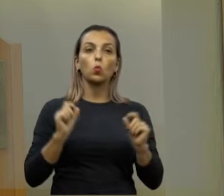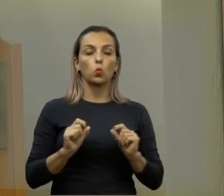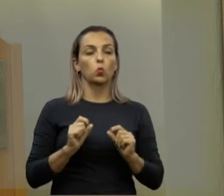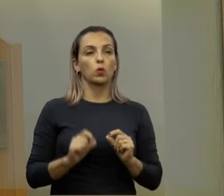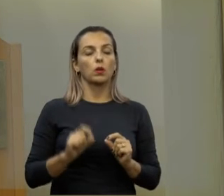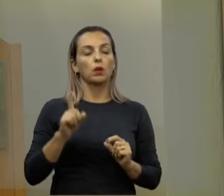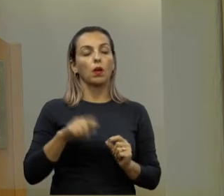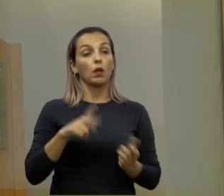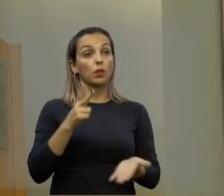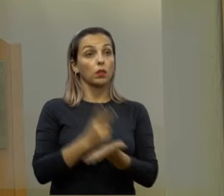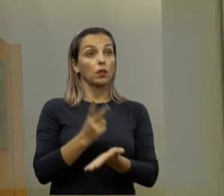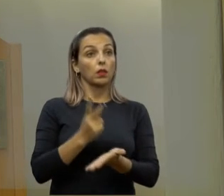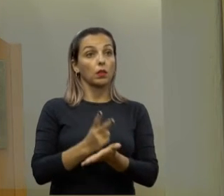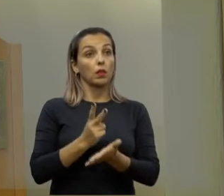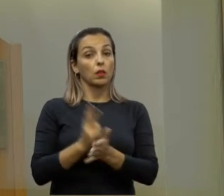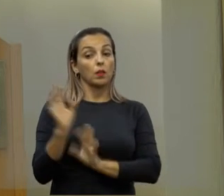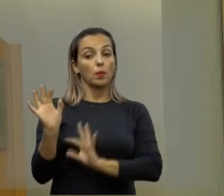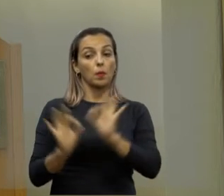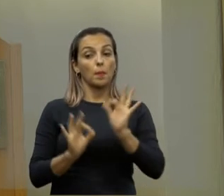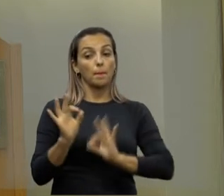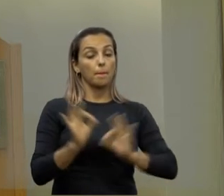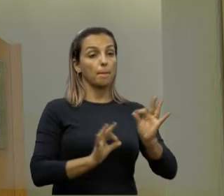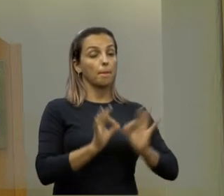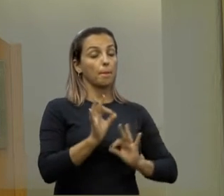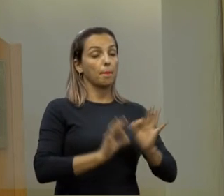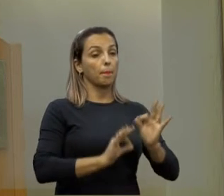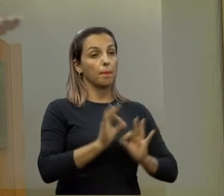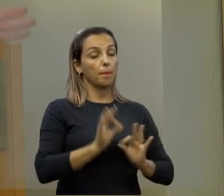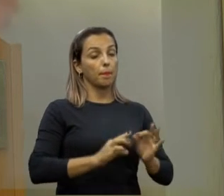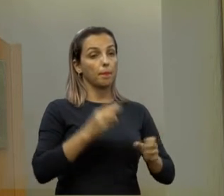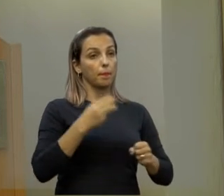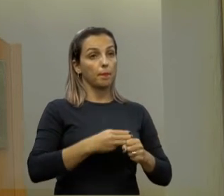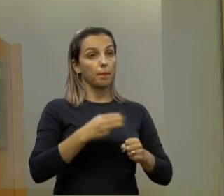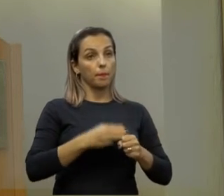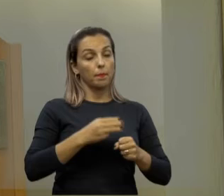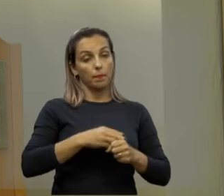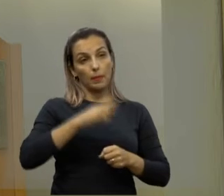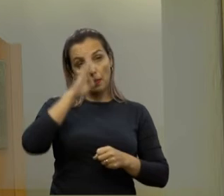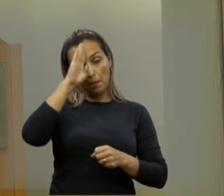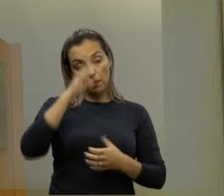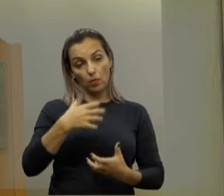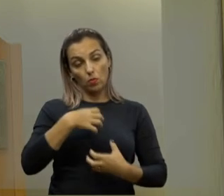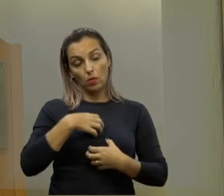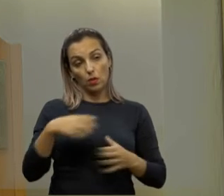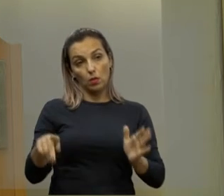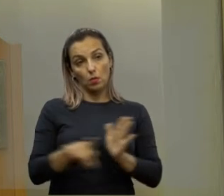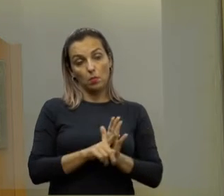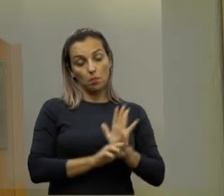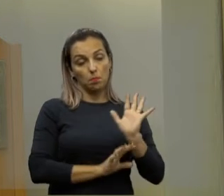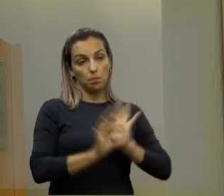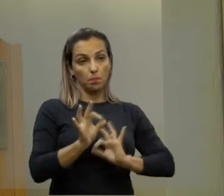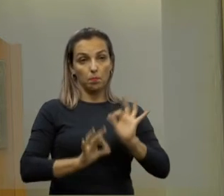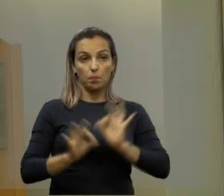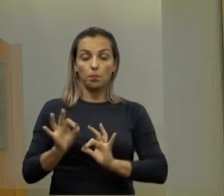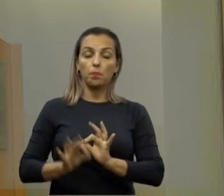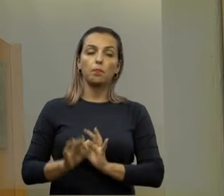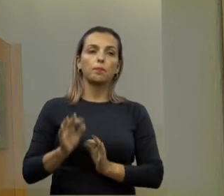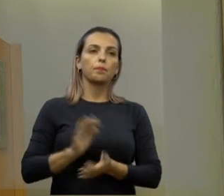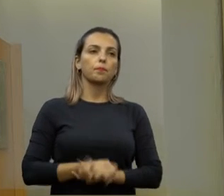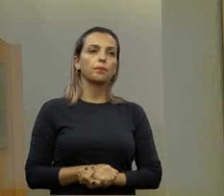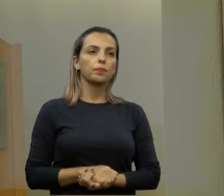toda vez que a gente constrói um plano Municipal principalmente da forma como este foi construído